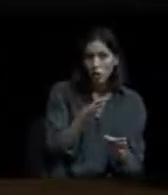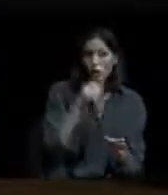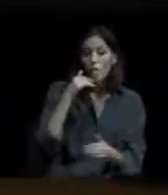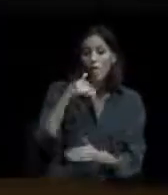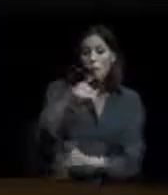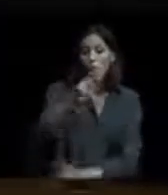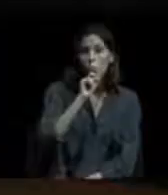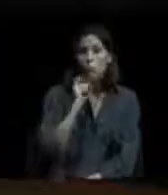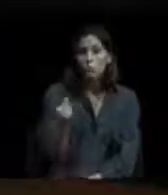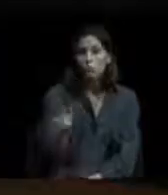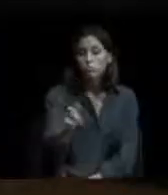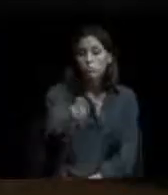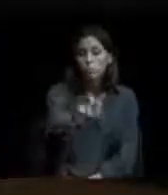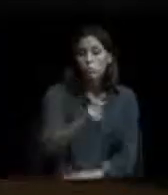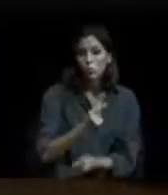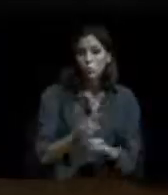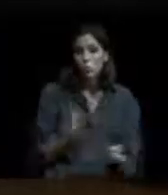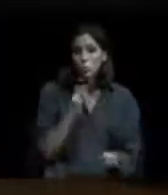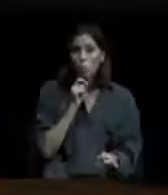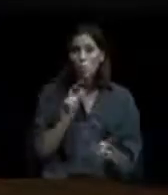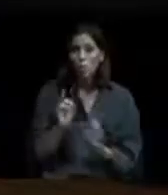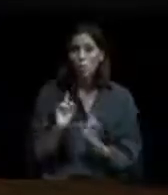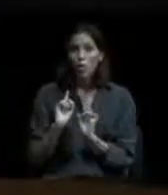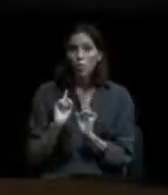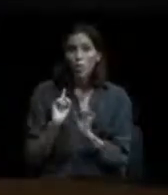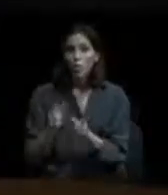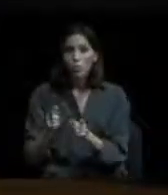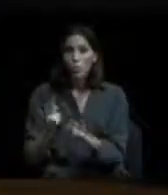próximos capítulos, pois a curto prazo poderão nascer